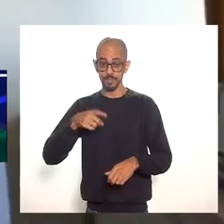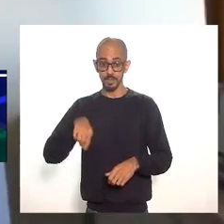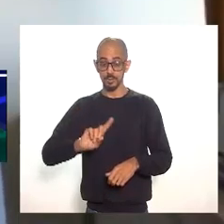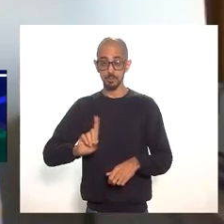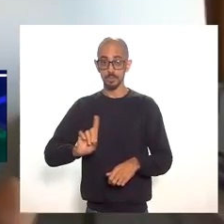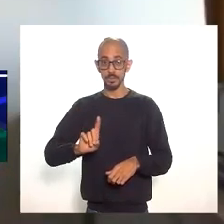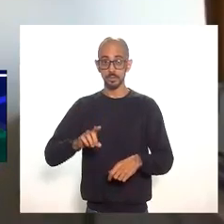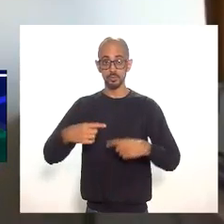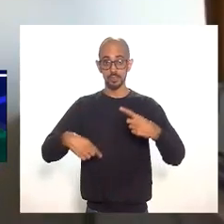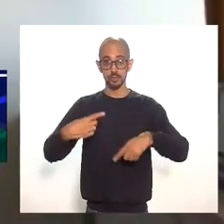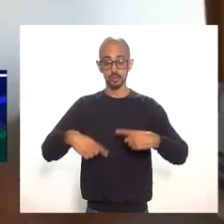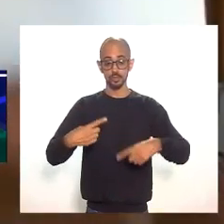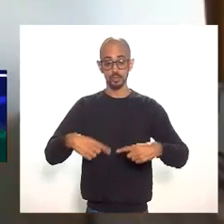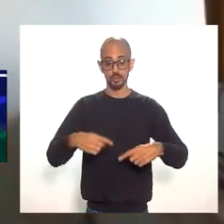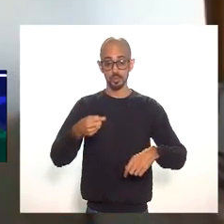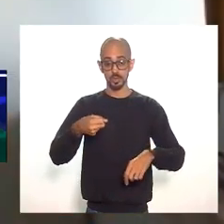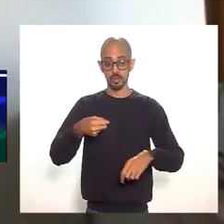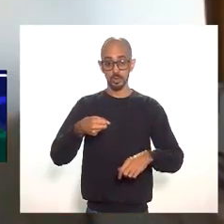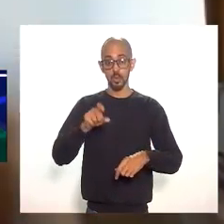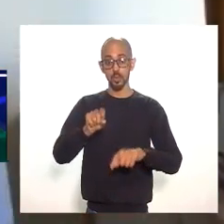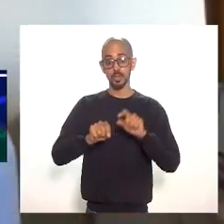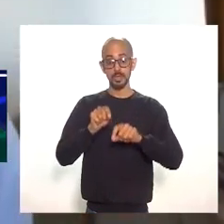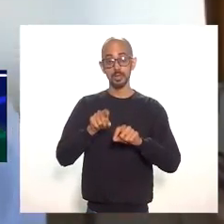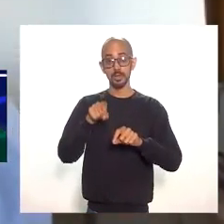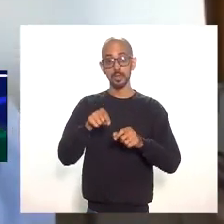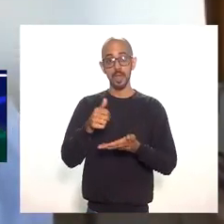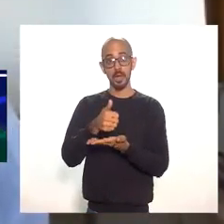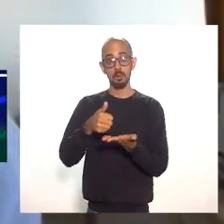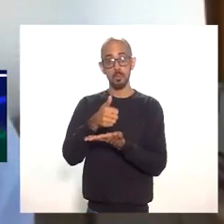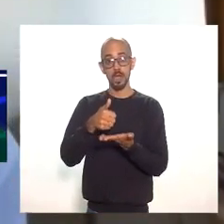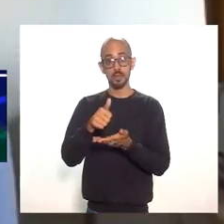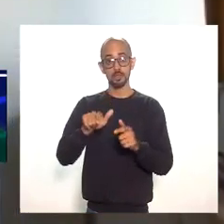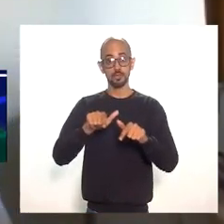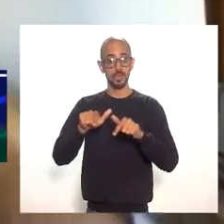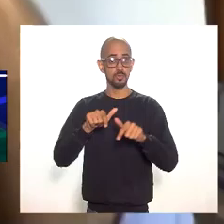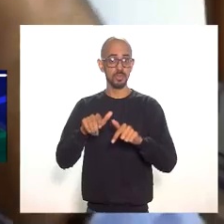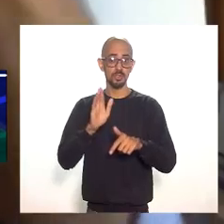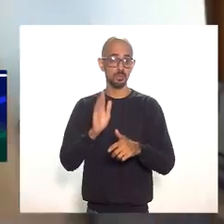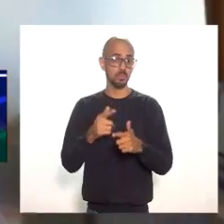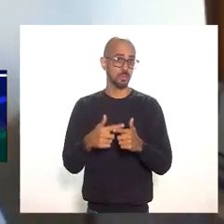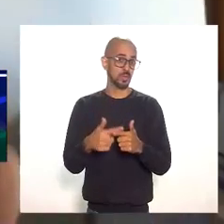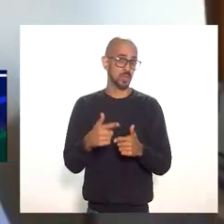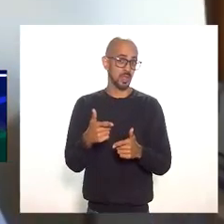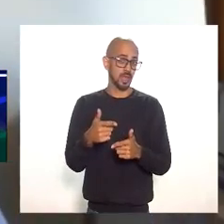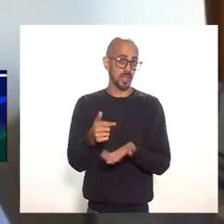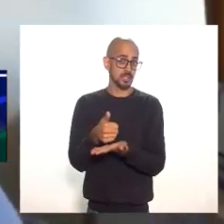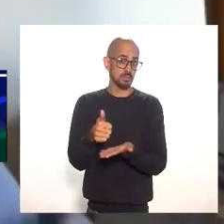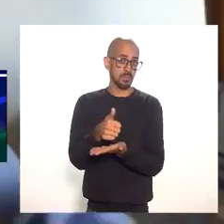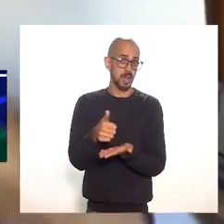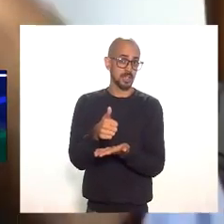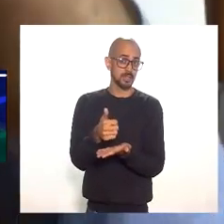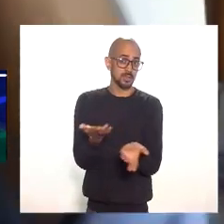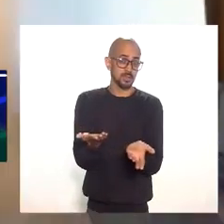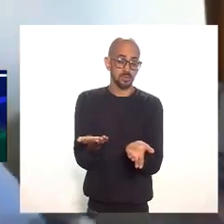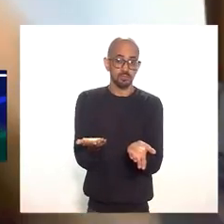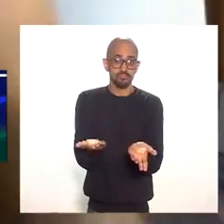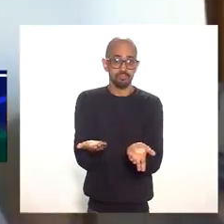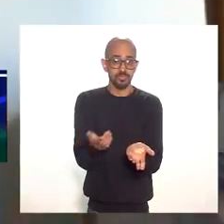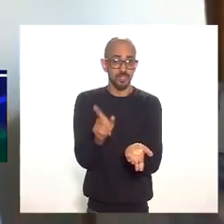discutir o que é serviço essencial ou não é essencial, porque também a essencialidade já